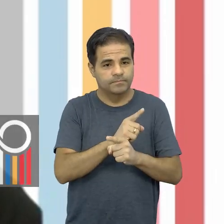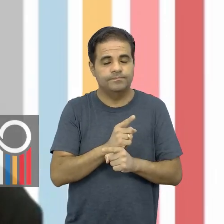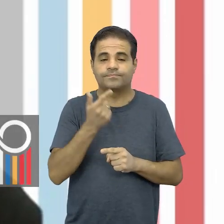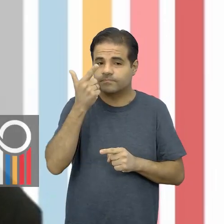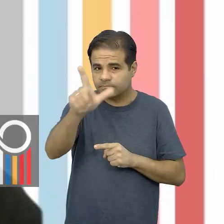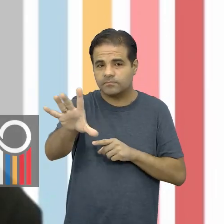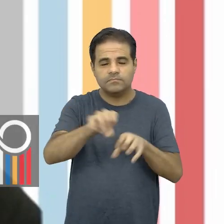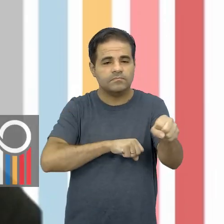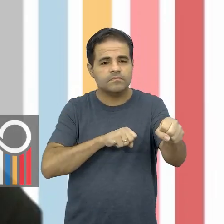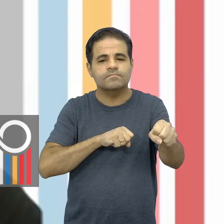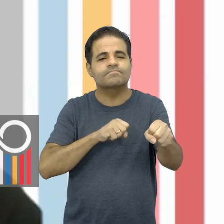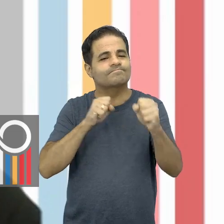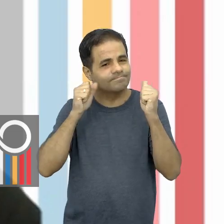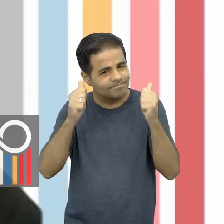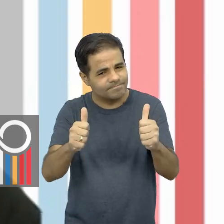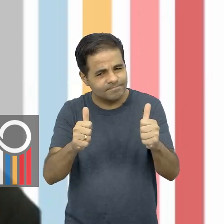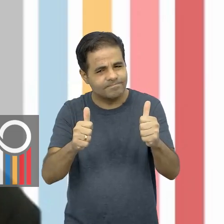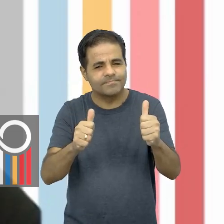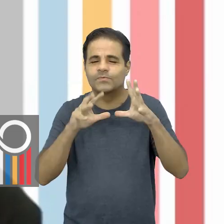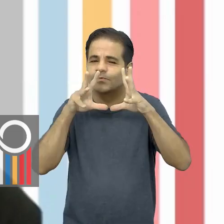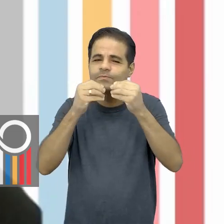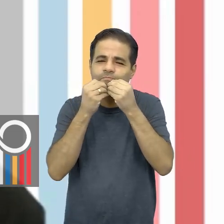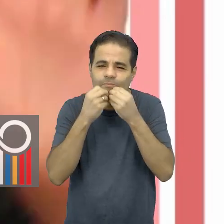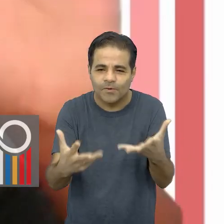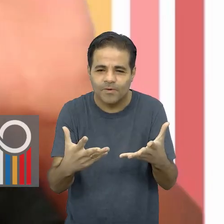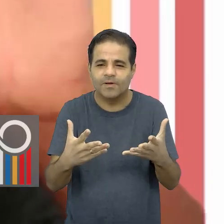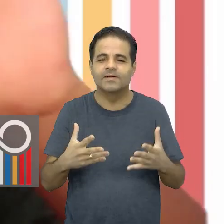nossa próxima formação, tá bem? Tudo de